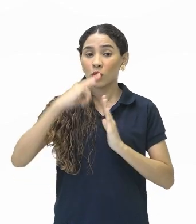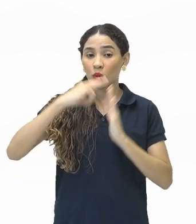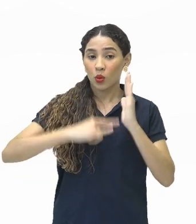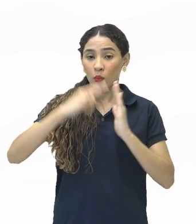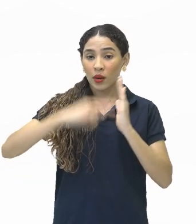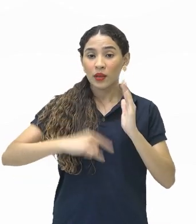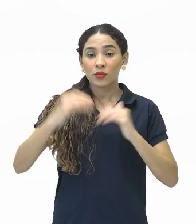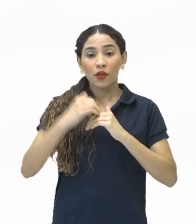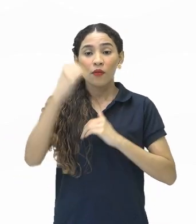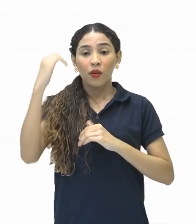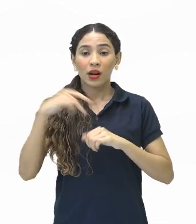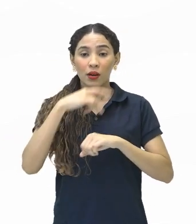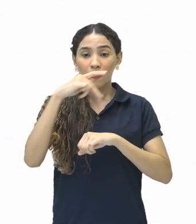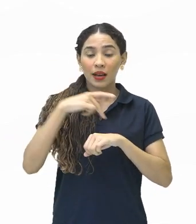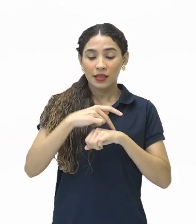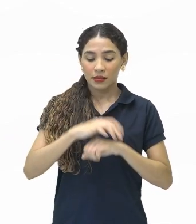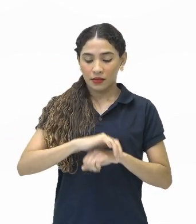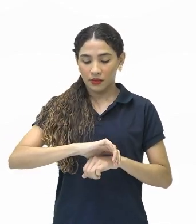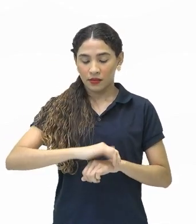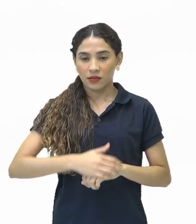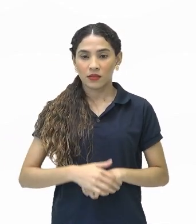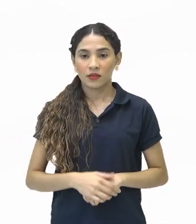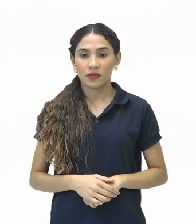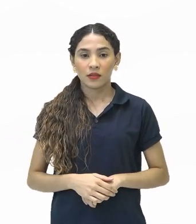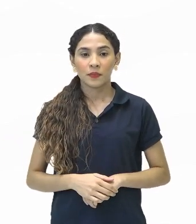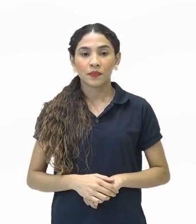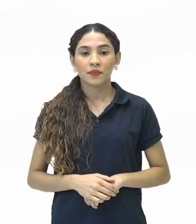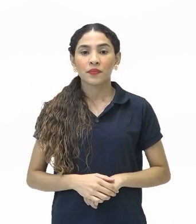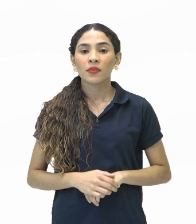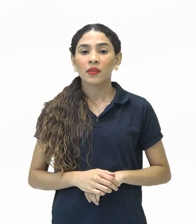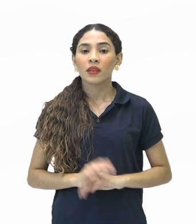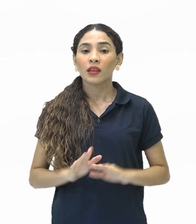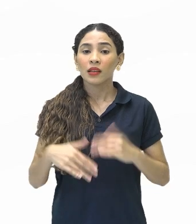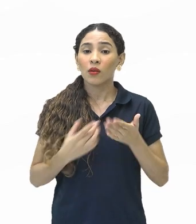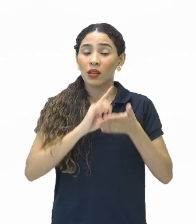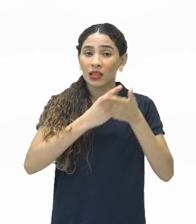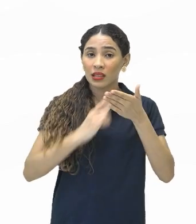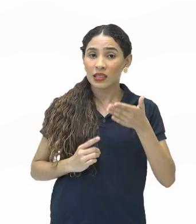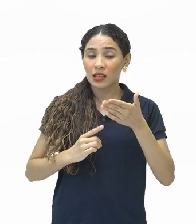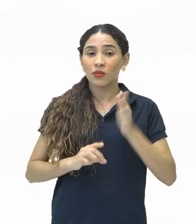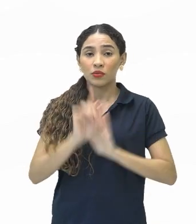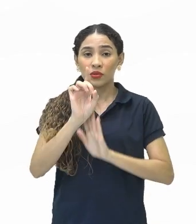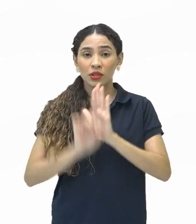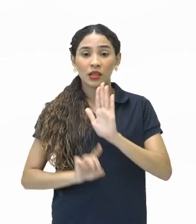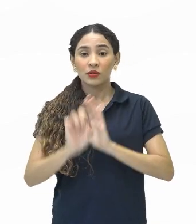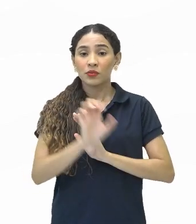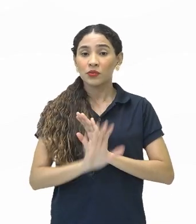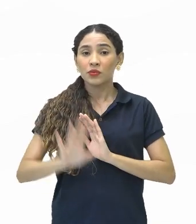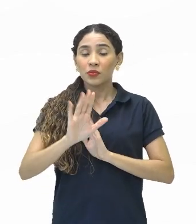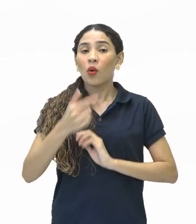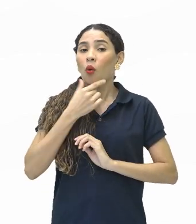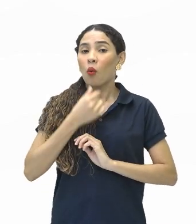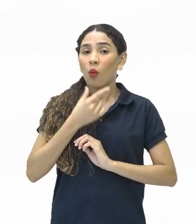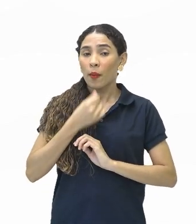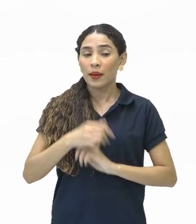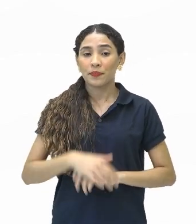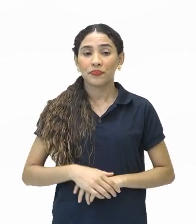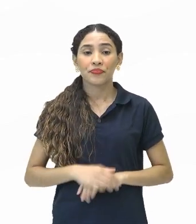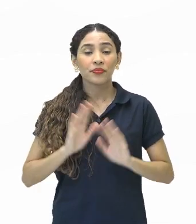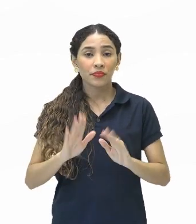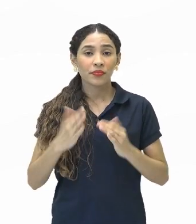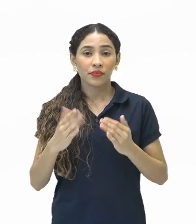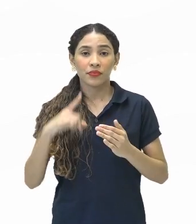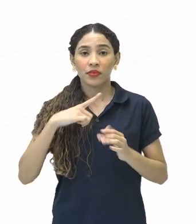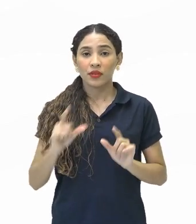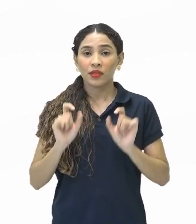Documentos internacionais. Olha, nós temos a Declaração dos Direitos do Homem, né? Então, nós